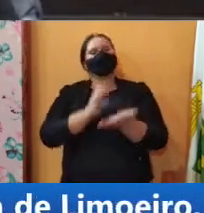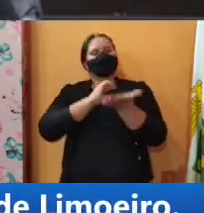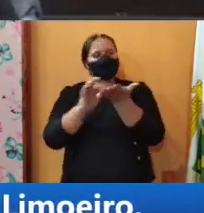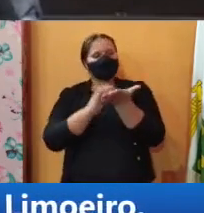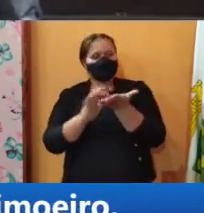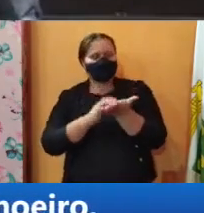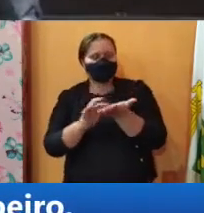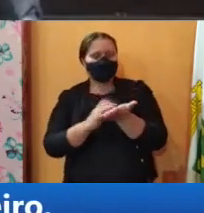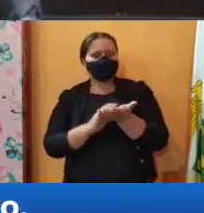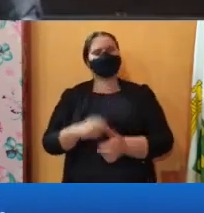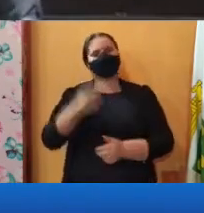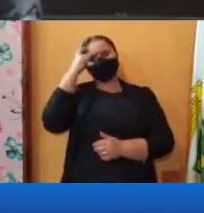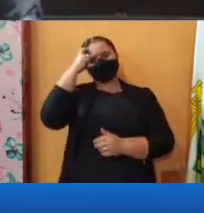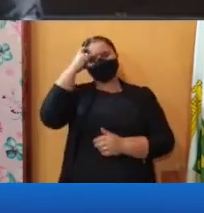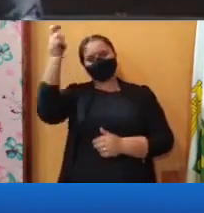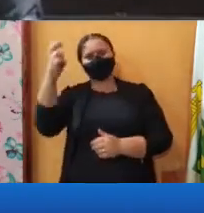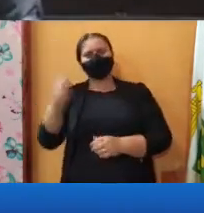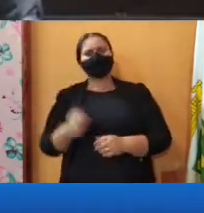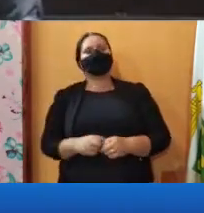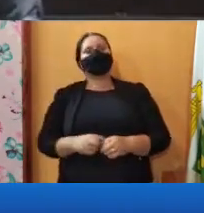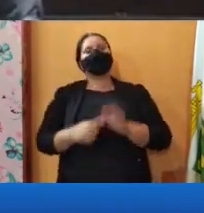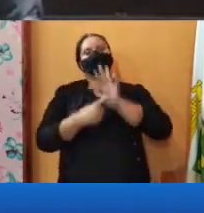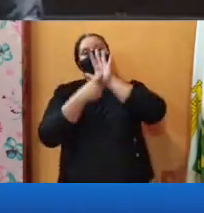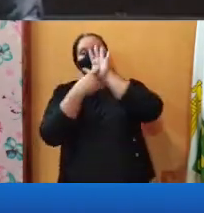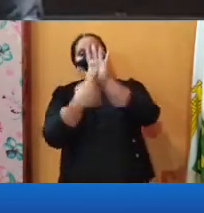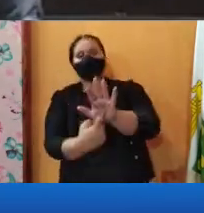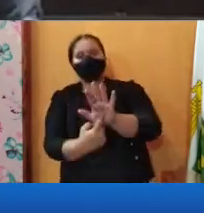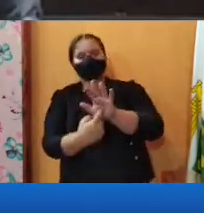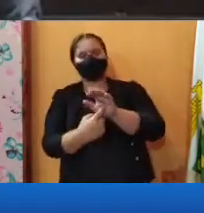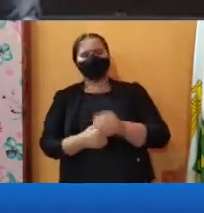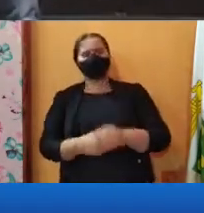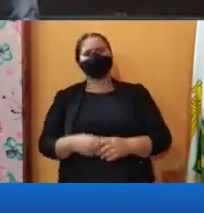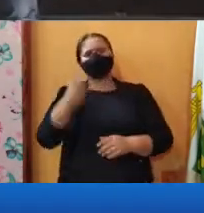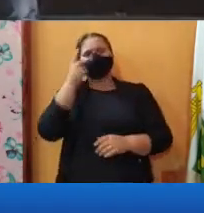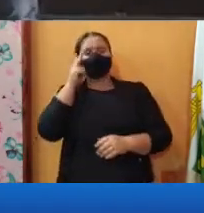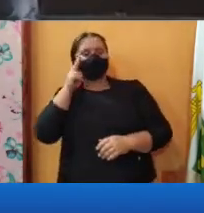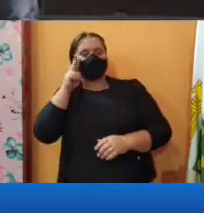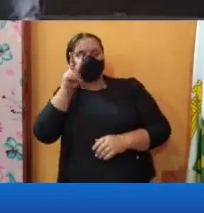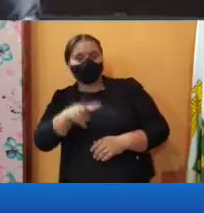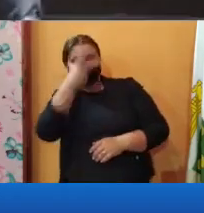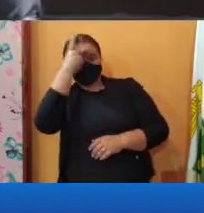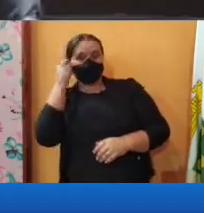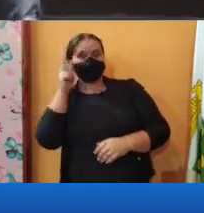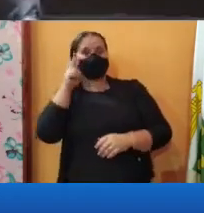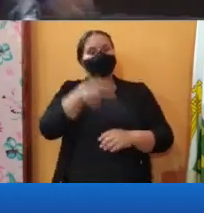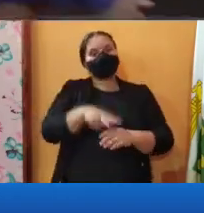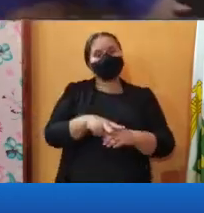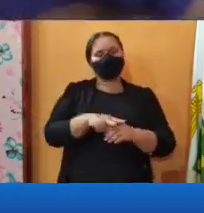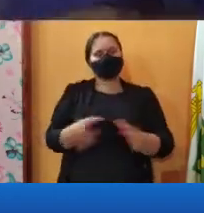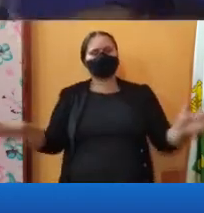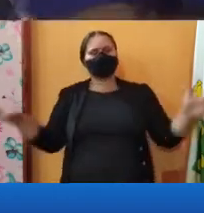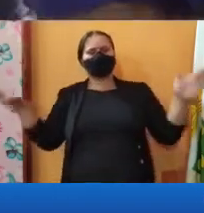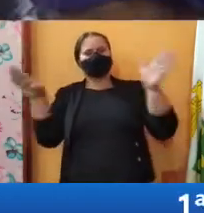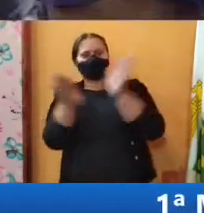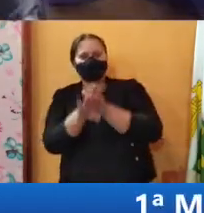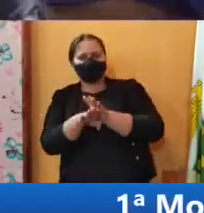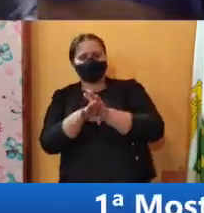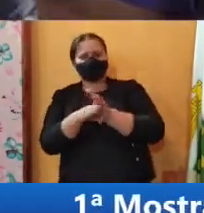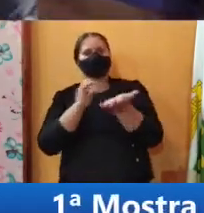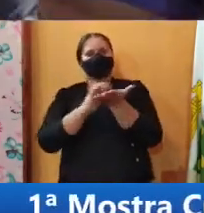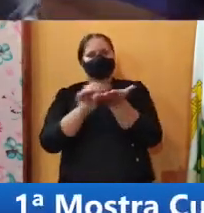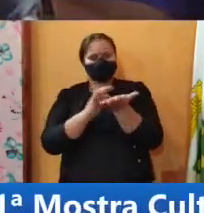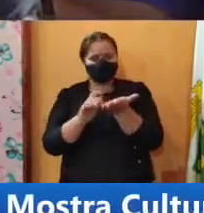que todos que possam passar por lá não tomem só um gole de água, tomem também um gole de arte e